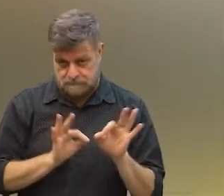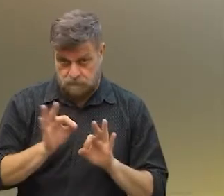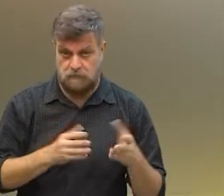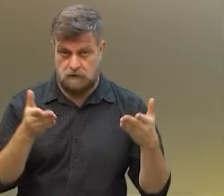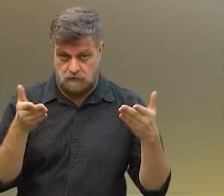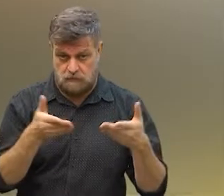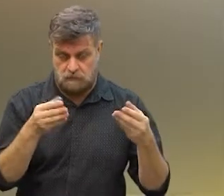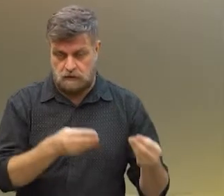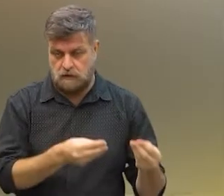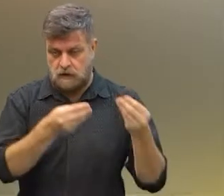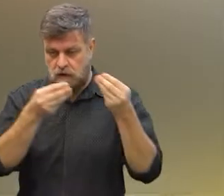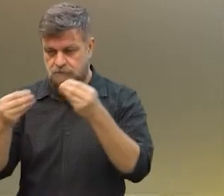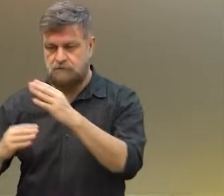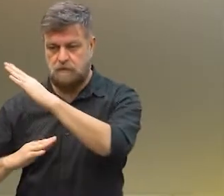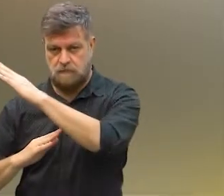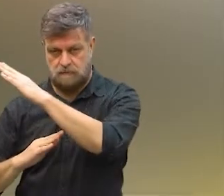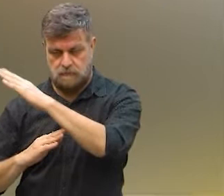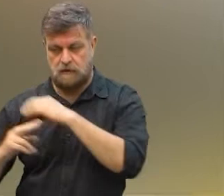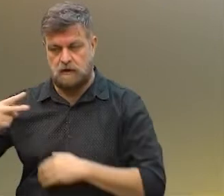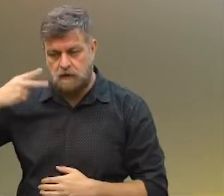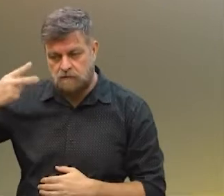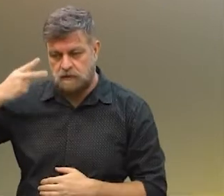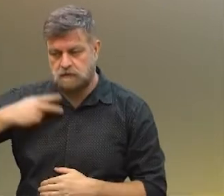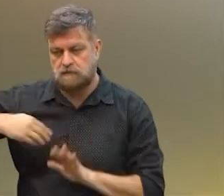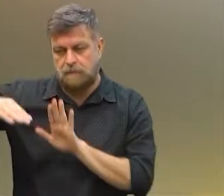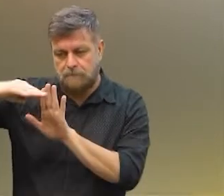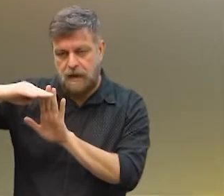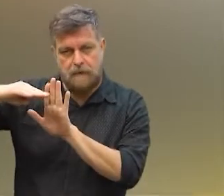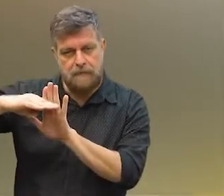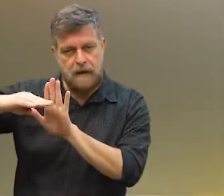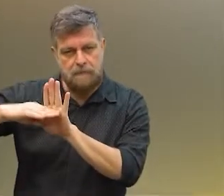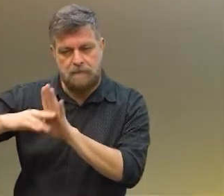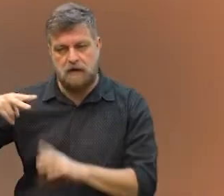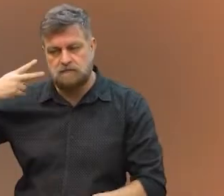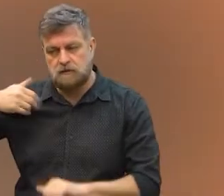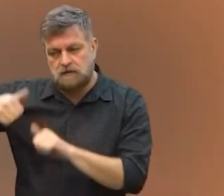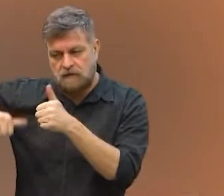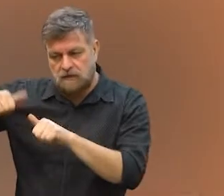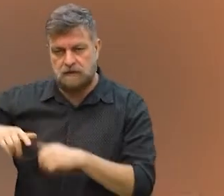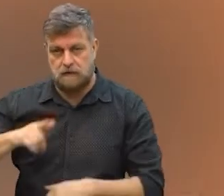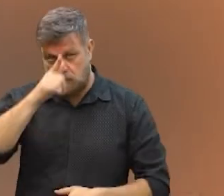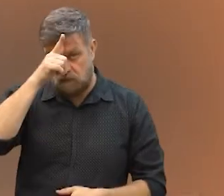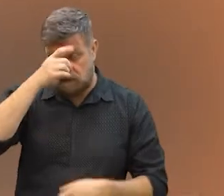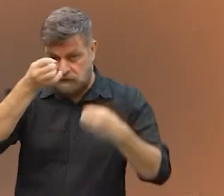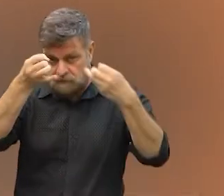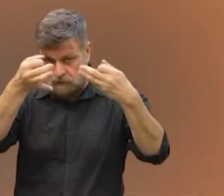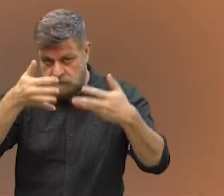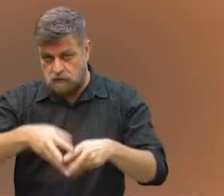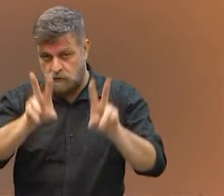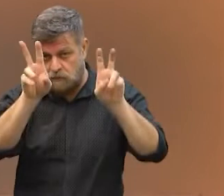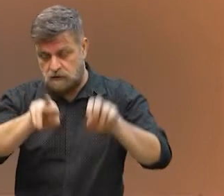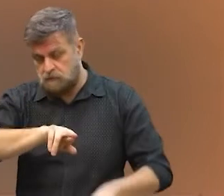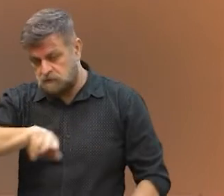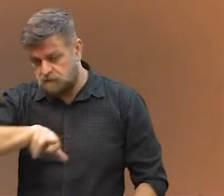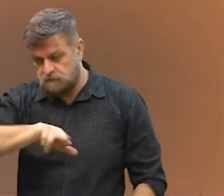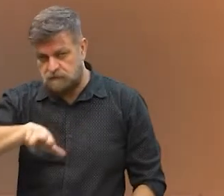vão à sessão ordinária, no momento que forem pautados para aprovação de todos os vereadores. Peta falou sobre outros assuntos que